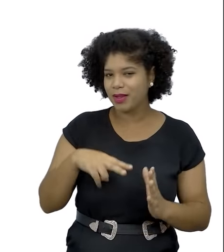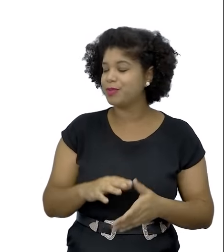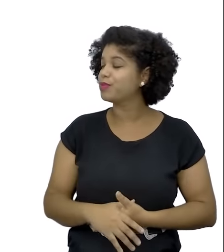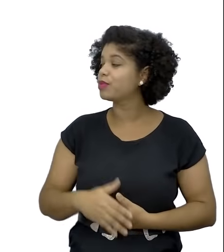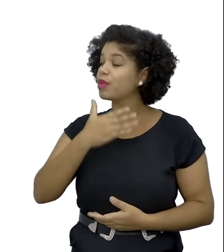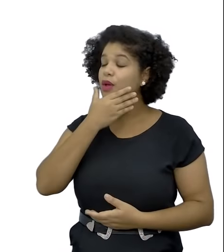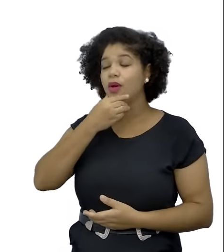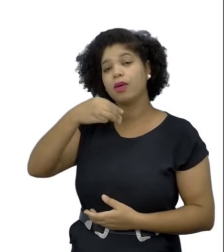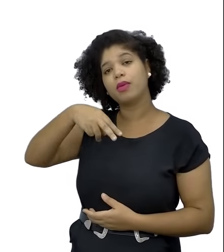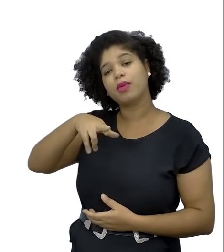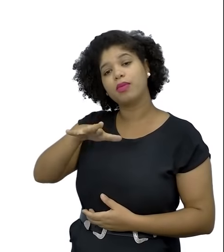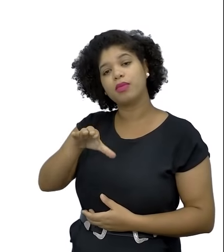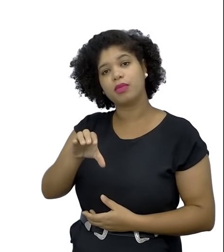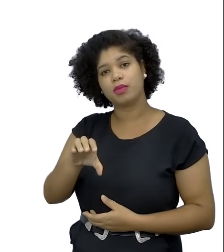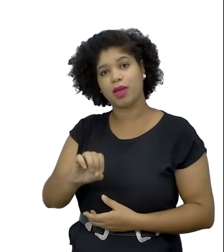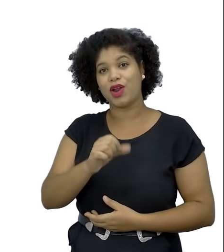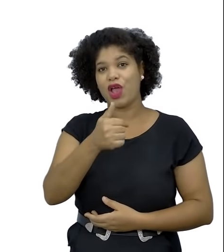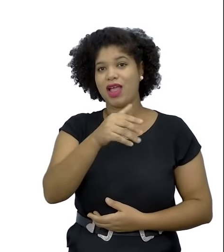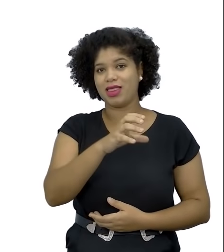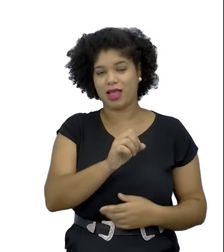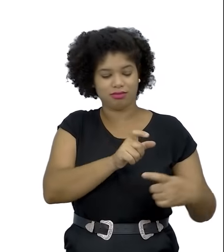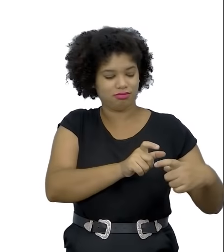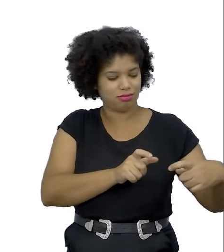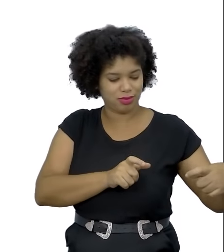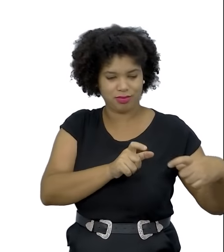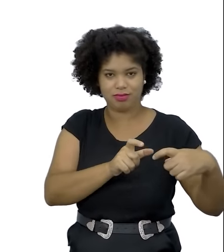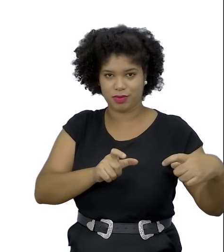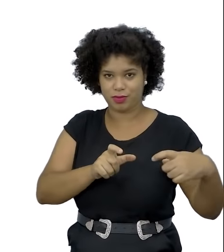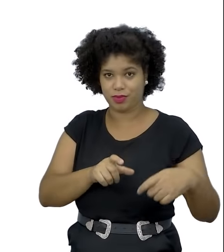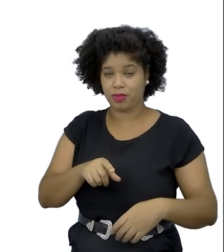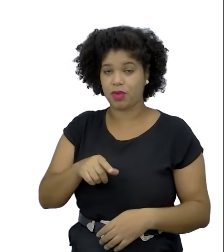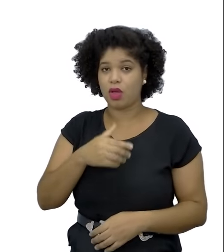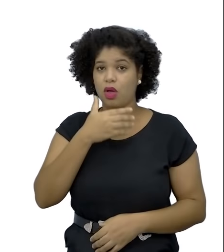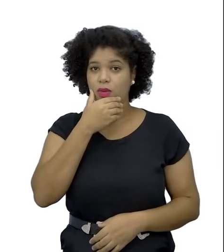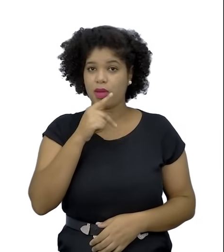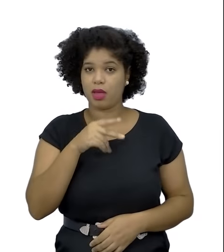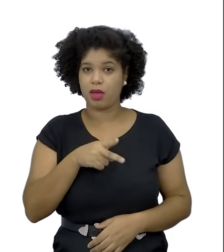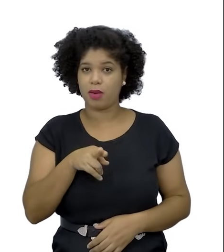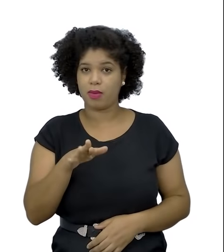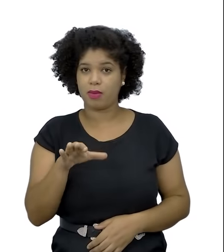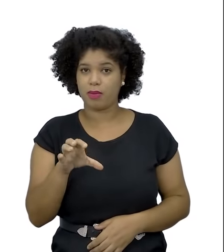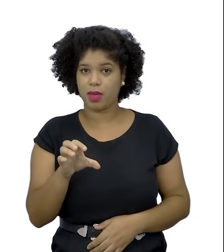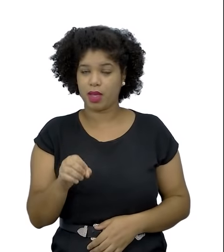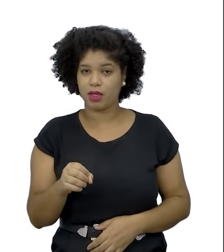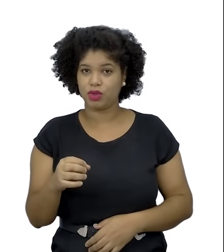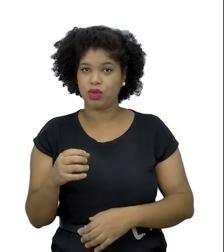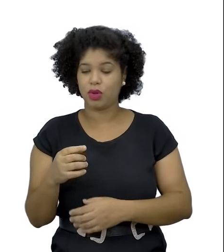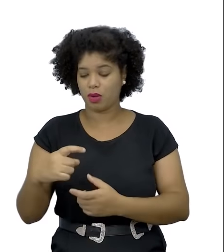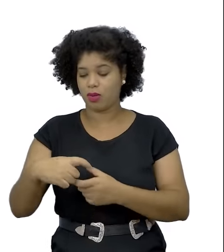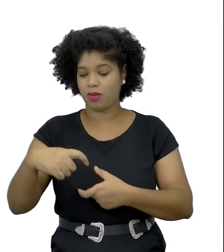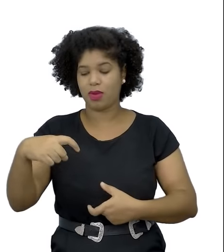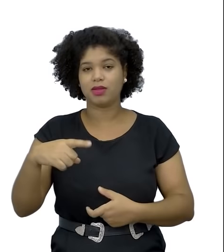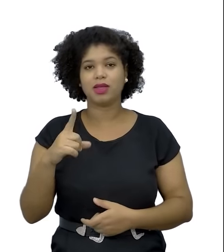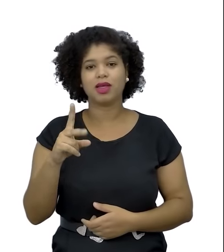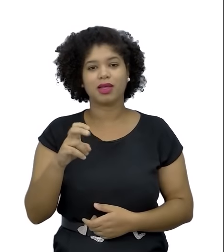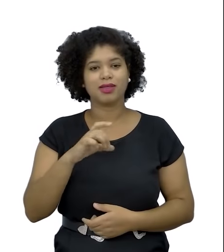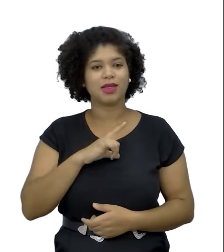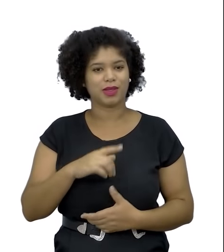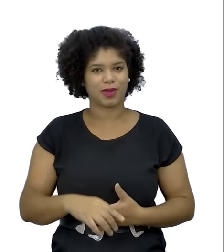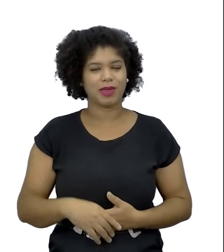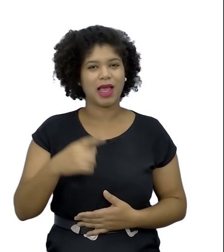tem 10 figurinhas e Pedro tem 15. Quantas figurinhas tem os dois juntos? Ou seja,